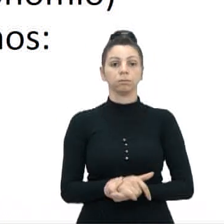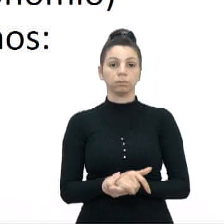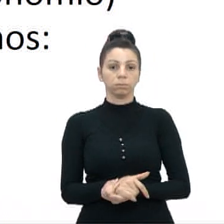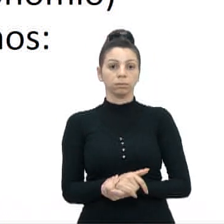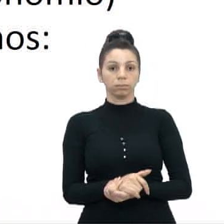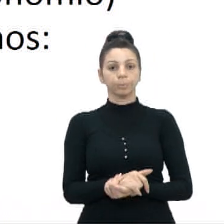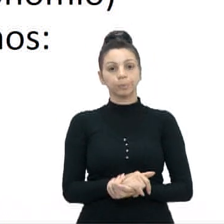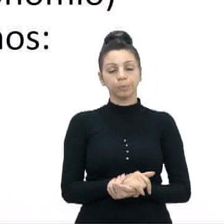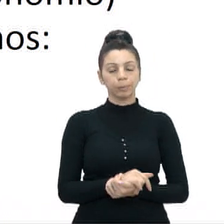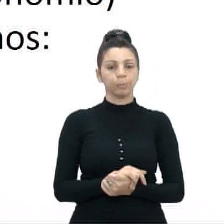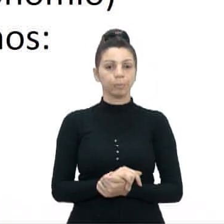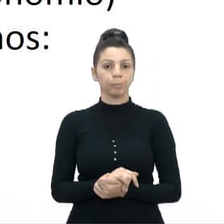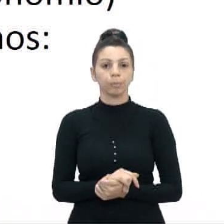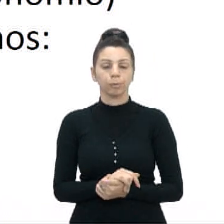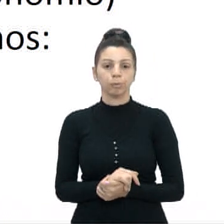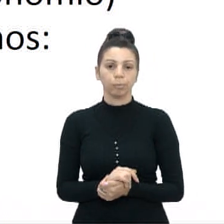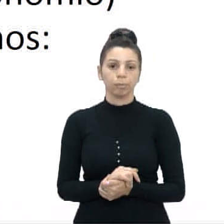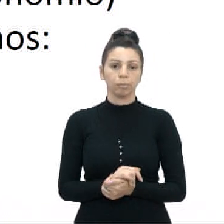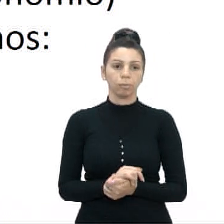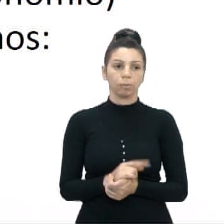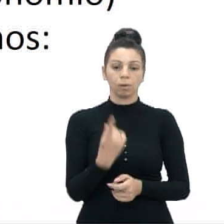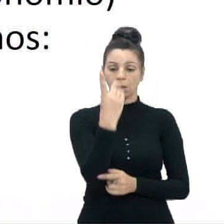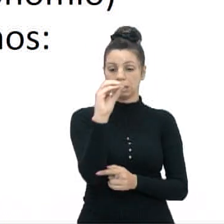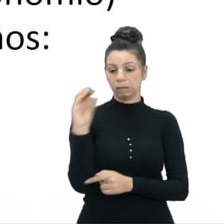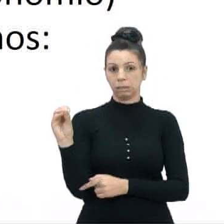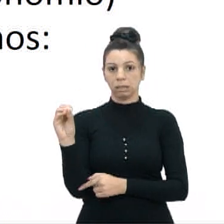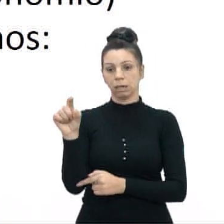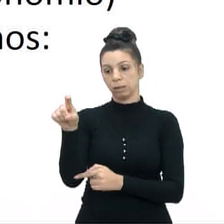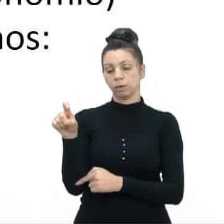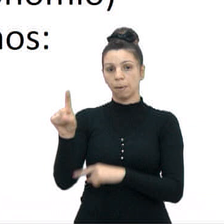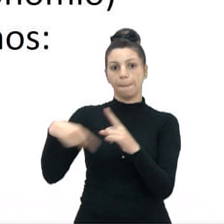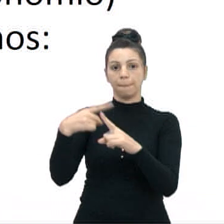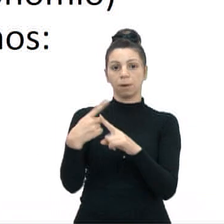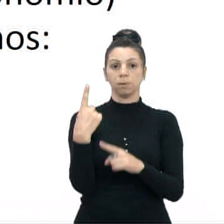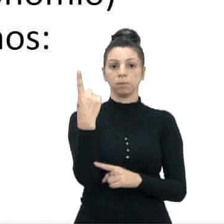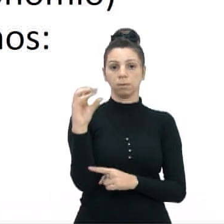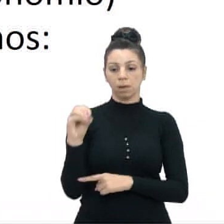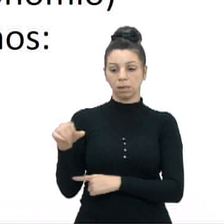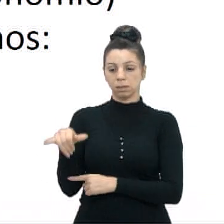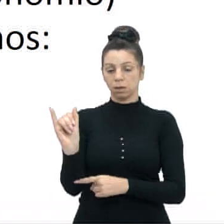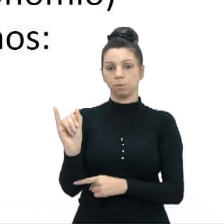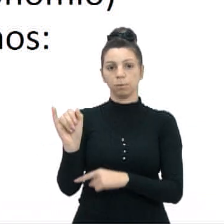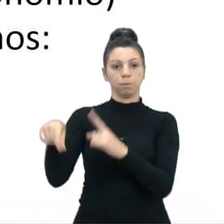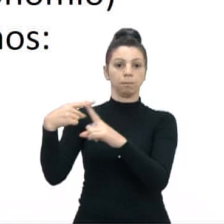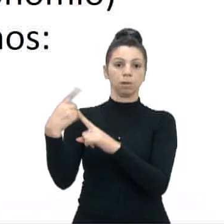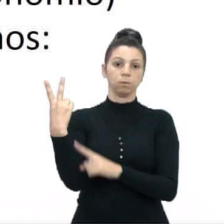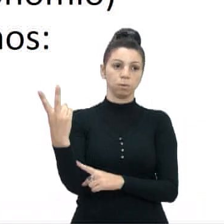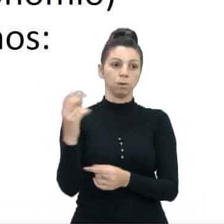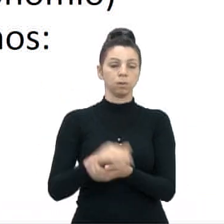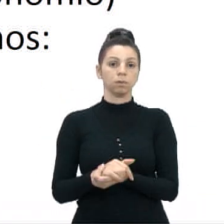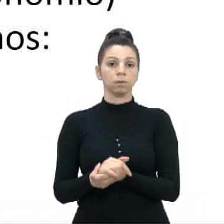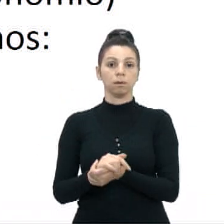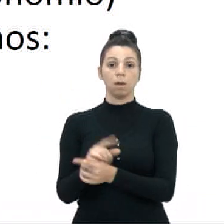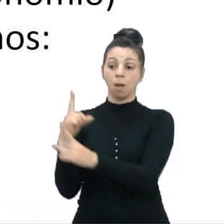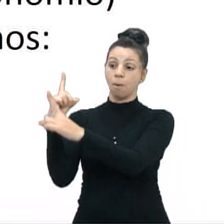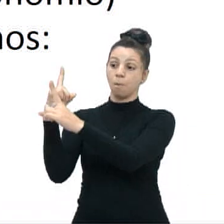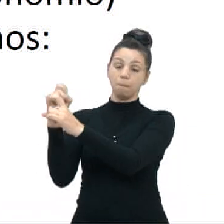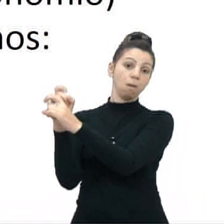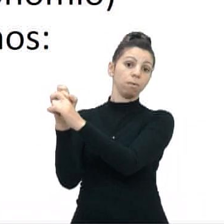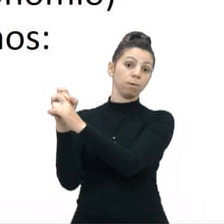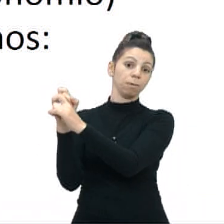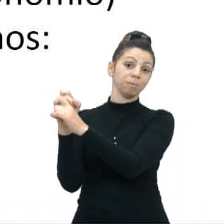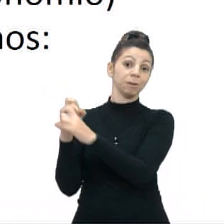né? Olha lá, 100x mais 10y mais 2 é um polinômio de quantos